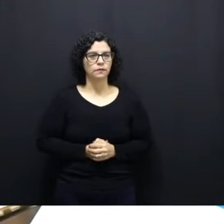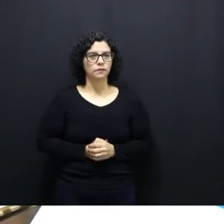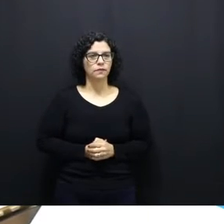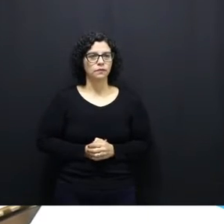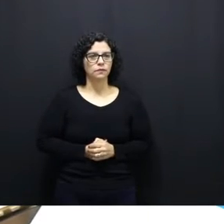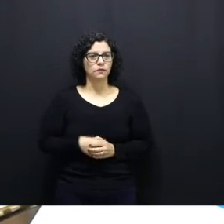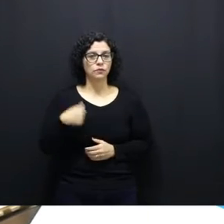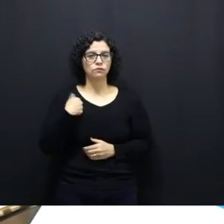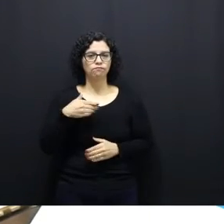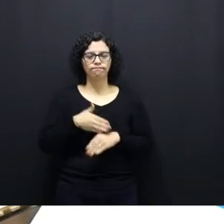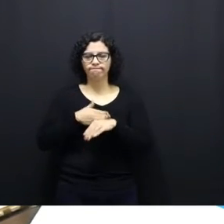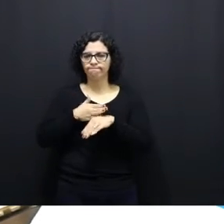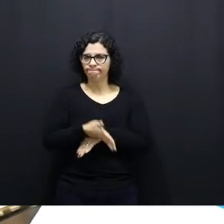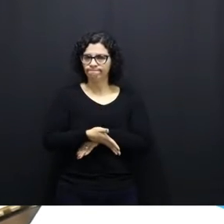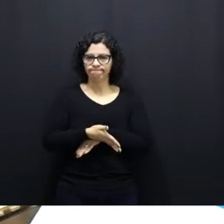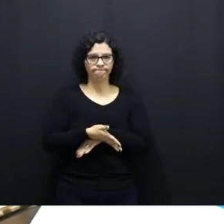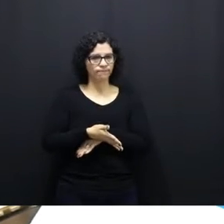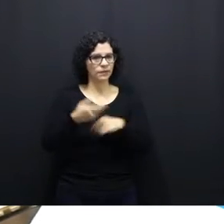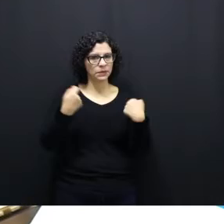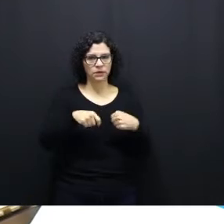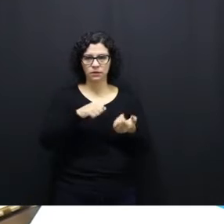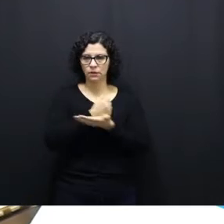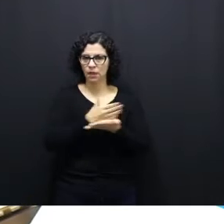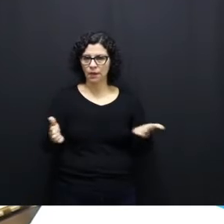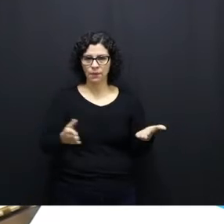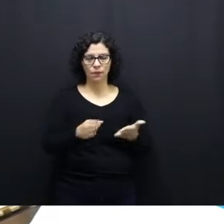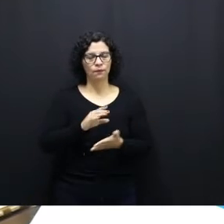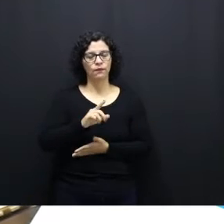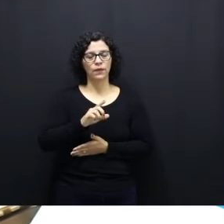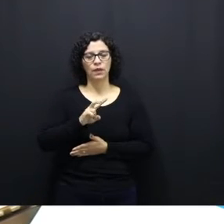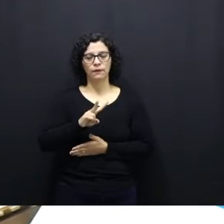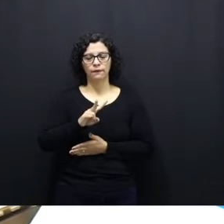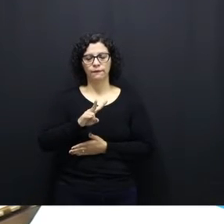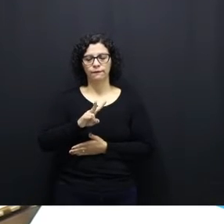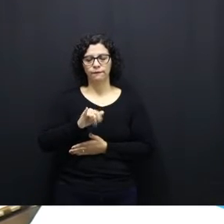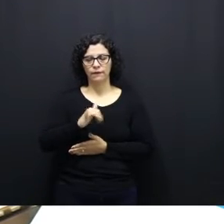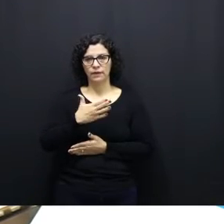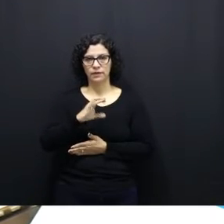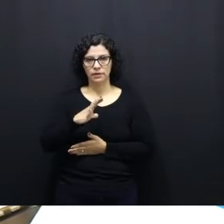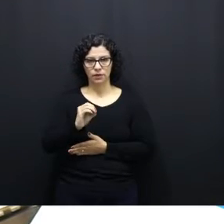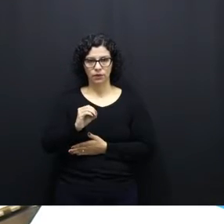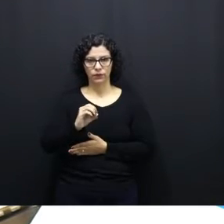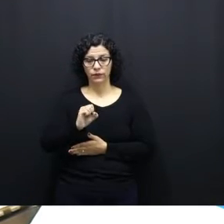O que é intervenção no lote operado pela Auto Viação sanjotur